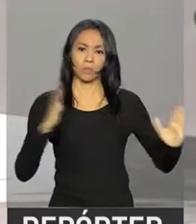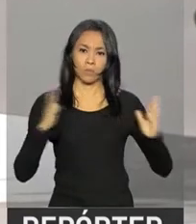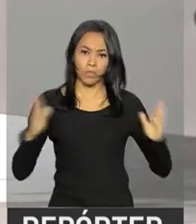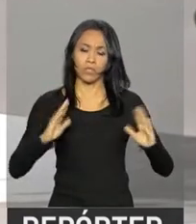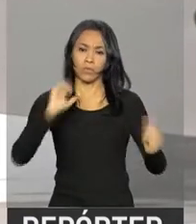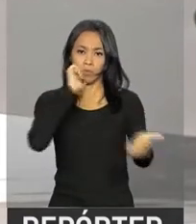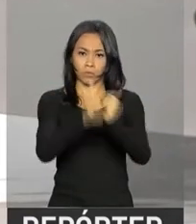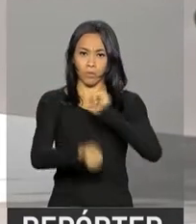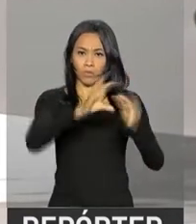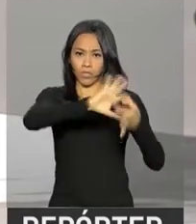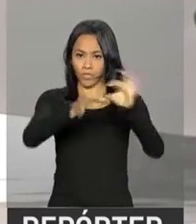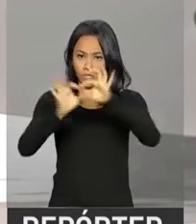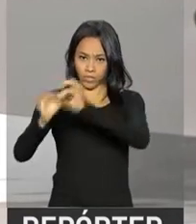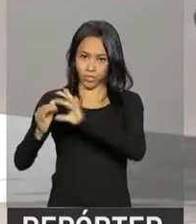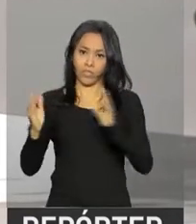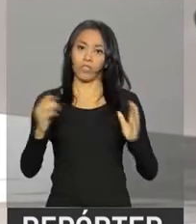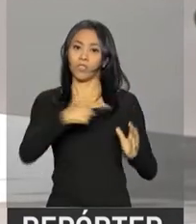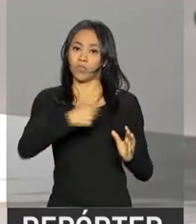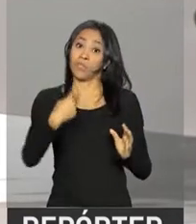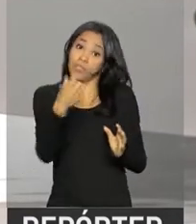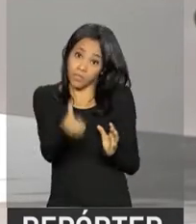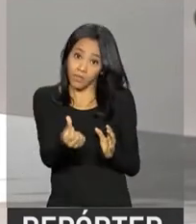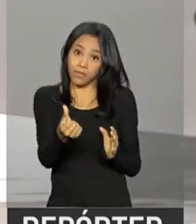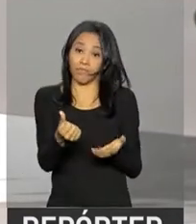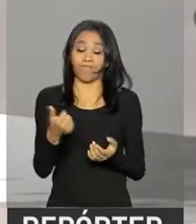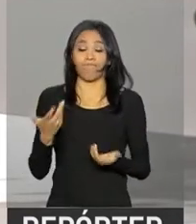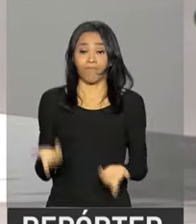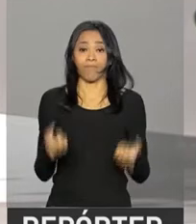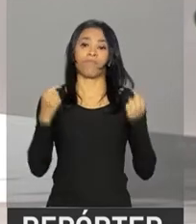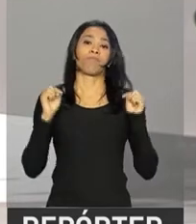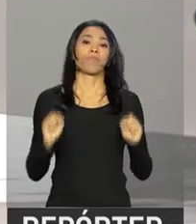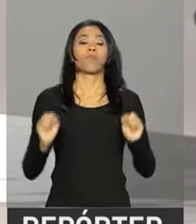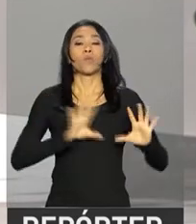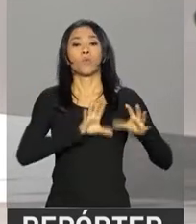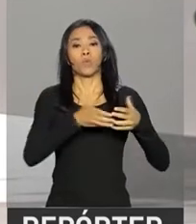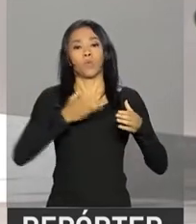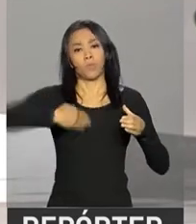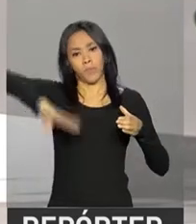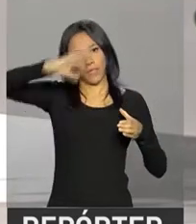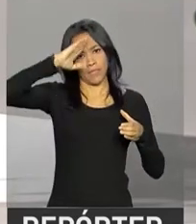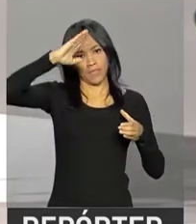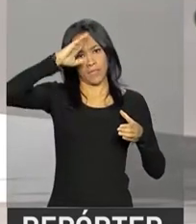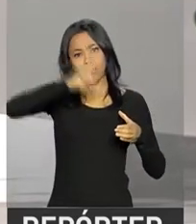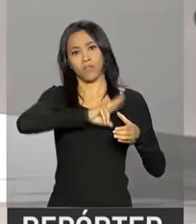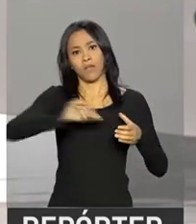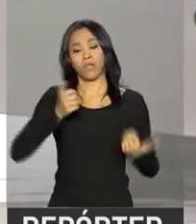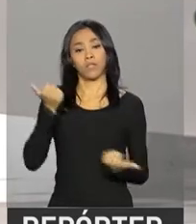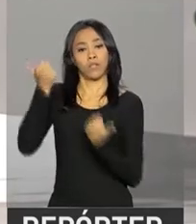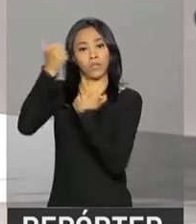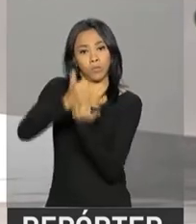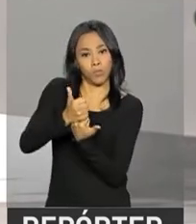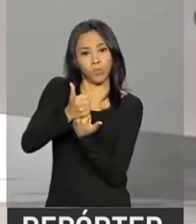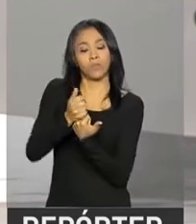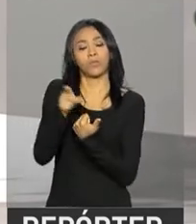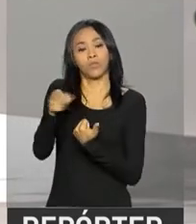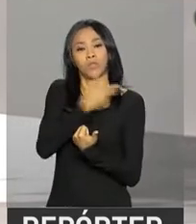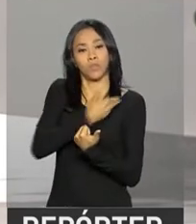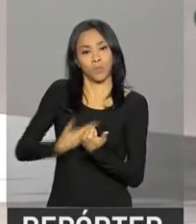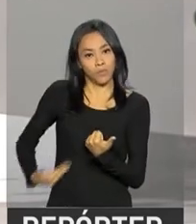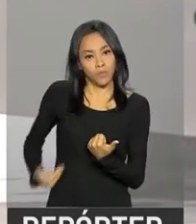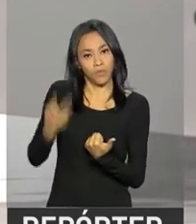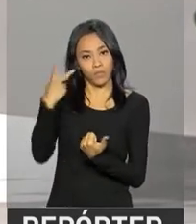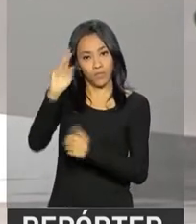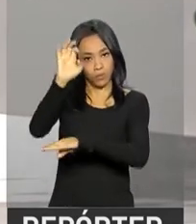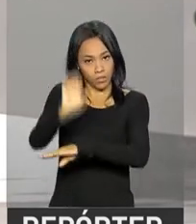de 2016 então na prática o exército vai substituir o governo do estado na segurança pública